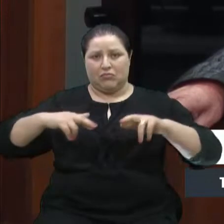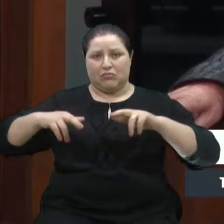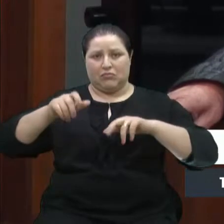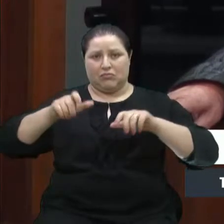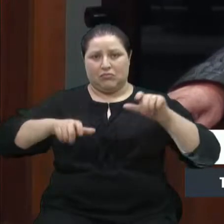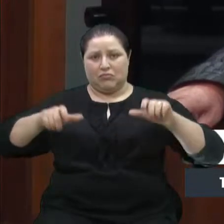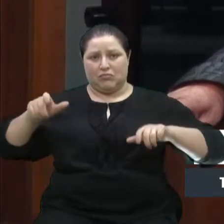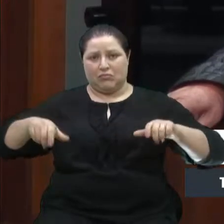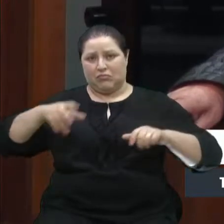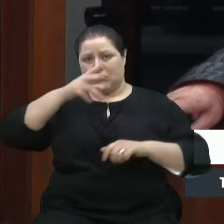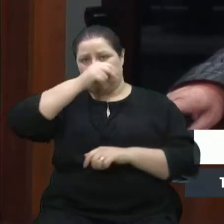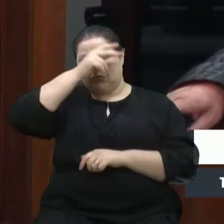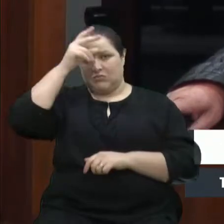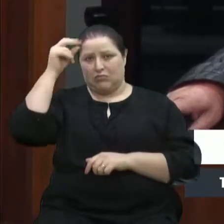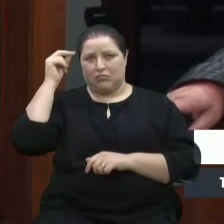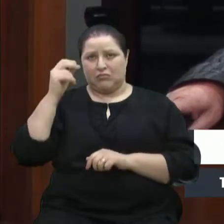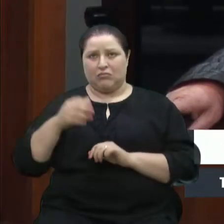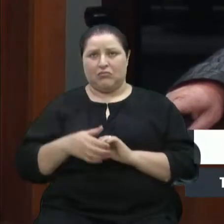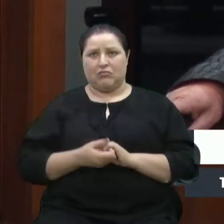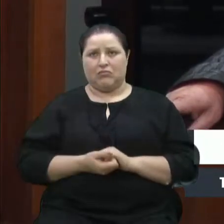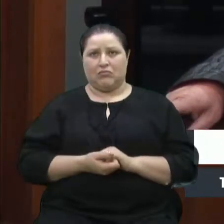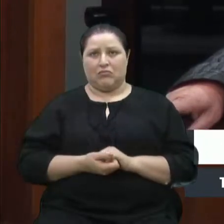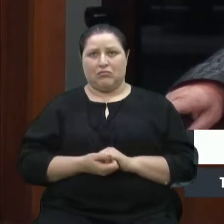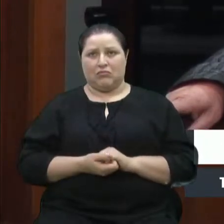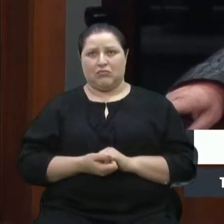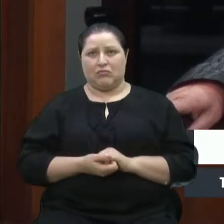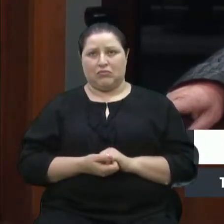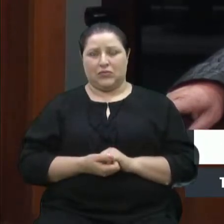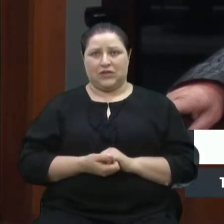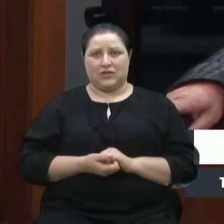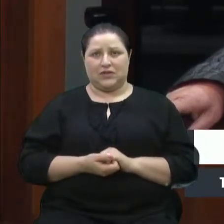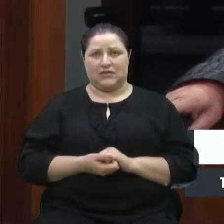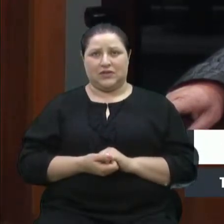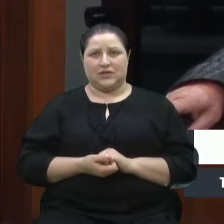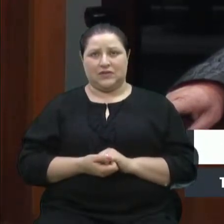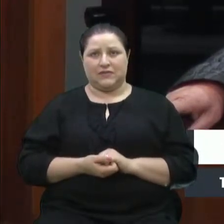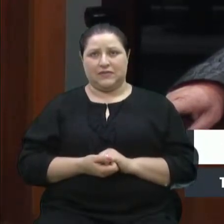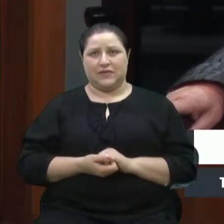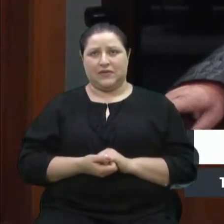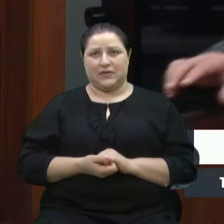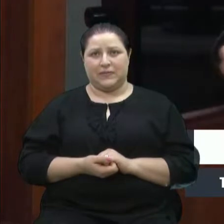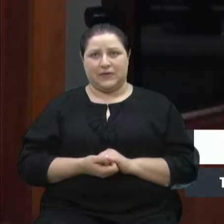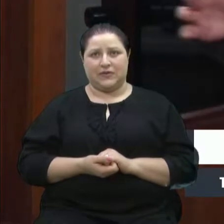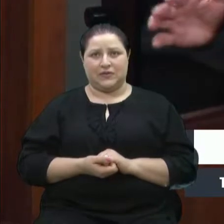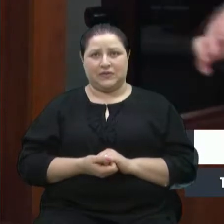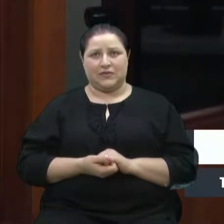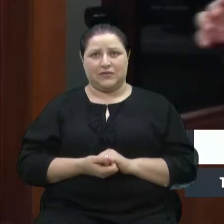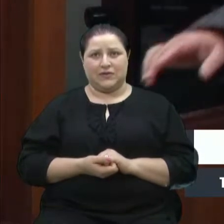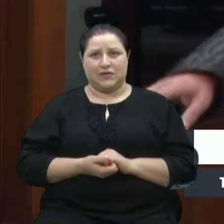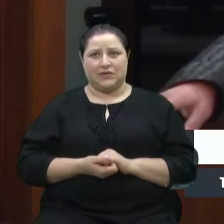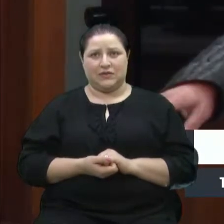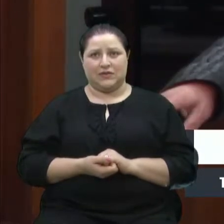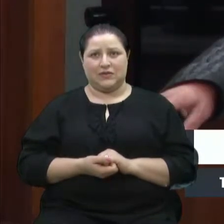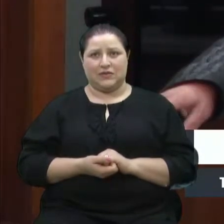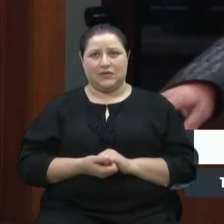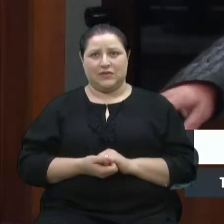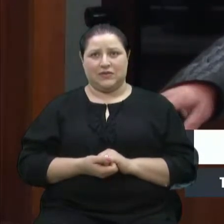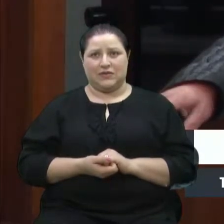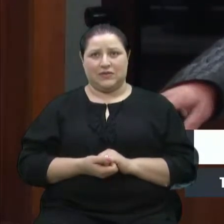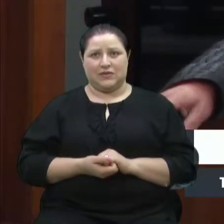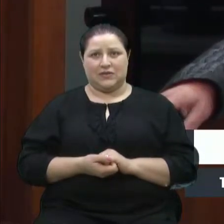aos prefeitos da região aos prefeitos coisa que os prefeitos aos